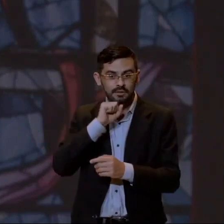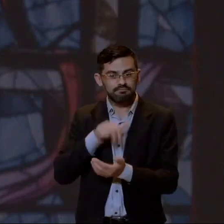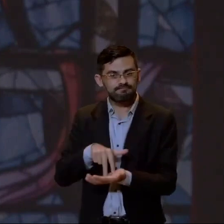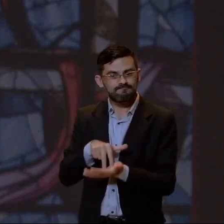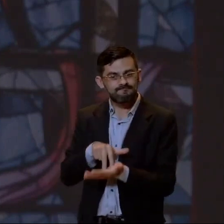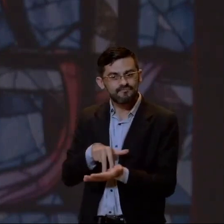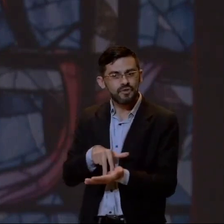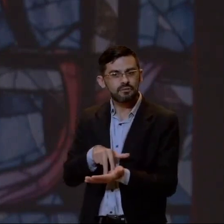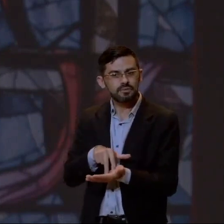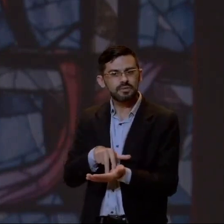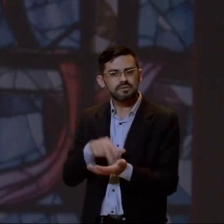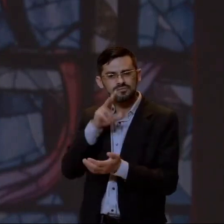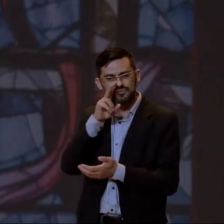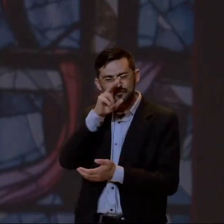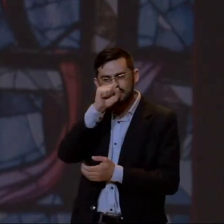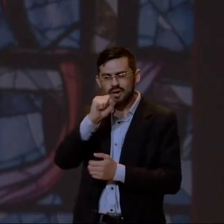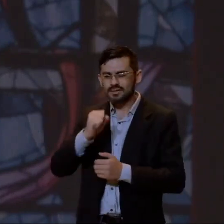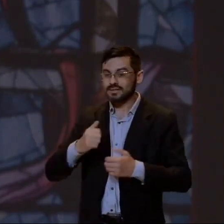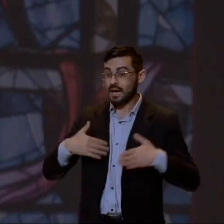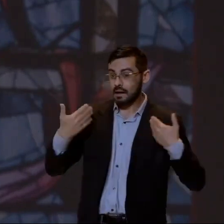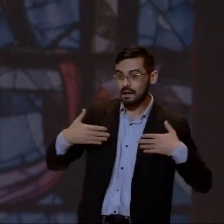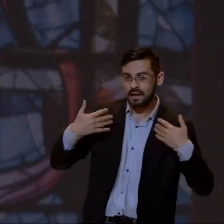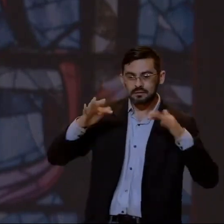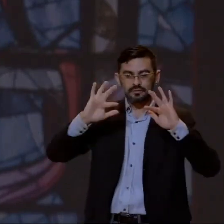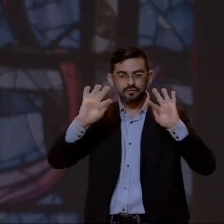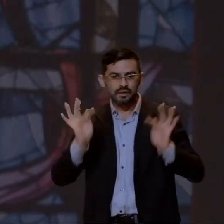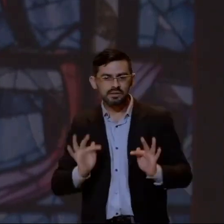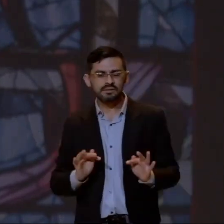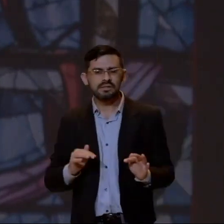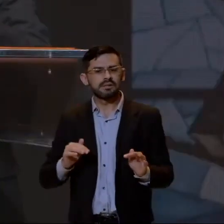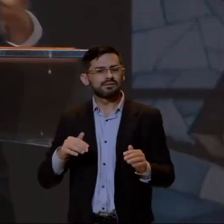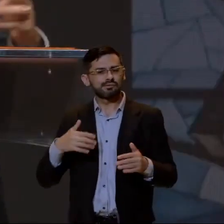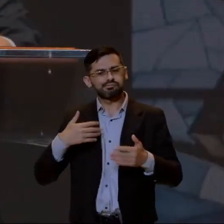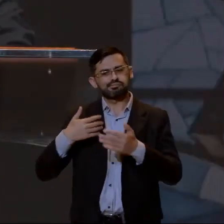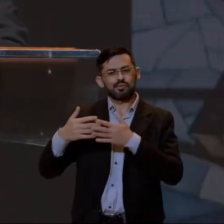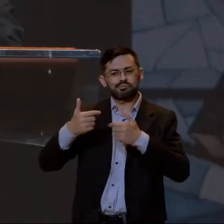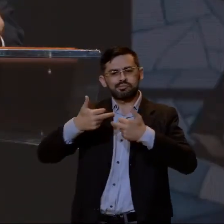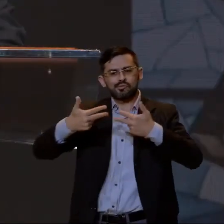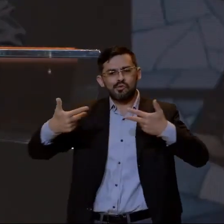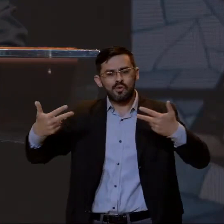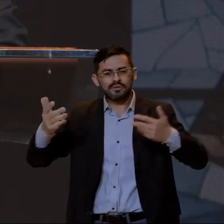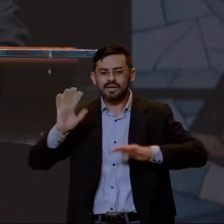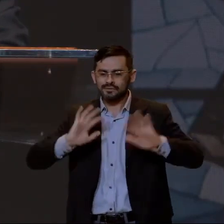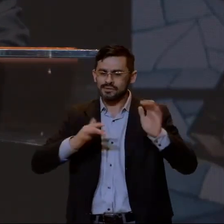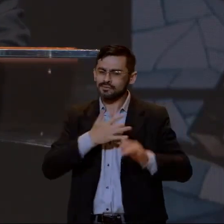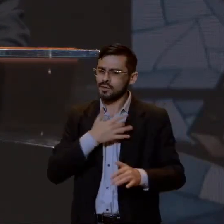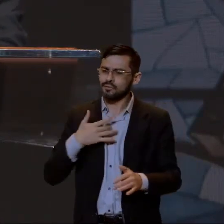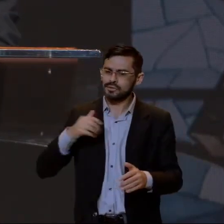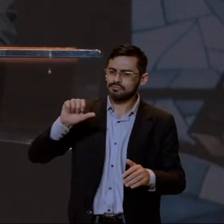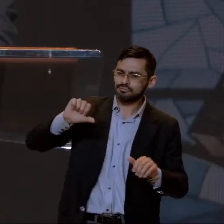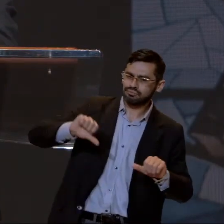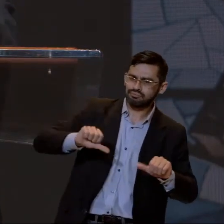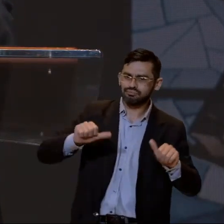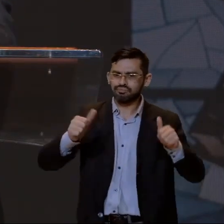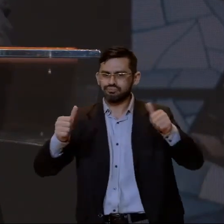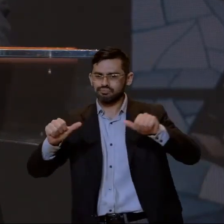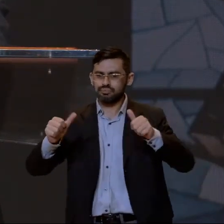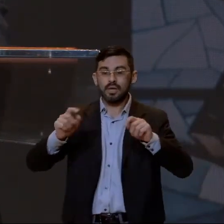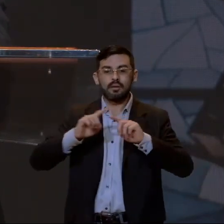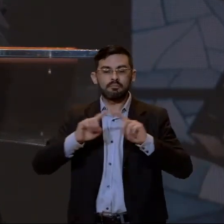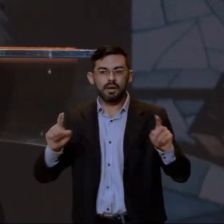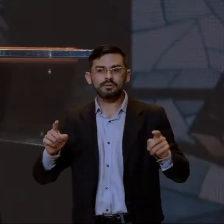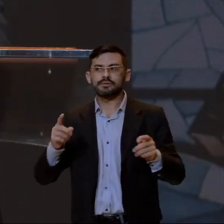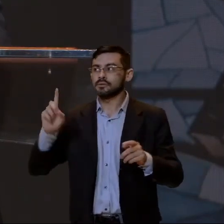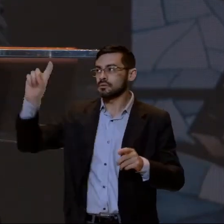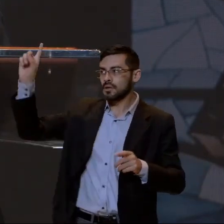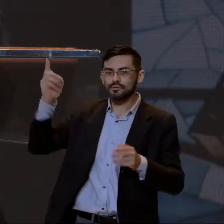firme, forte, alegre, a despeito de tantas outras questões, às vezes de saúde que vem, mas ela está sendo renovada,